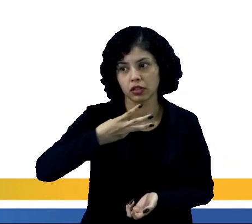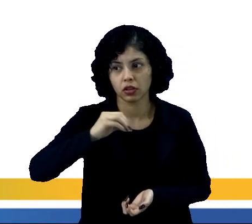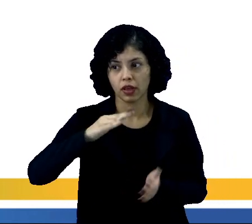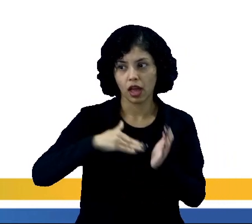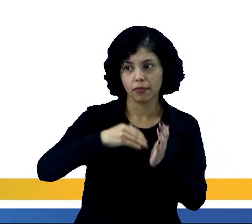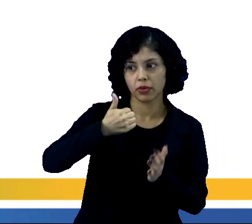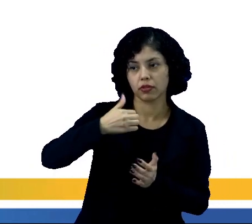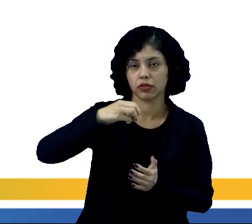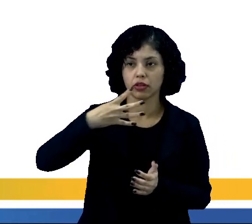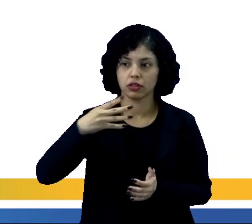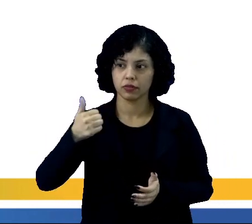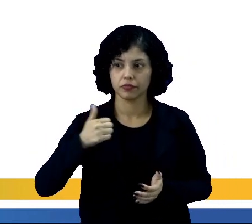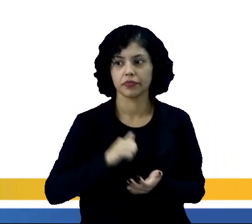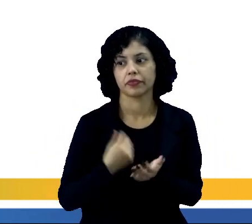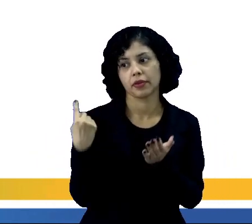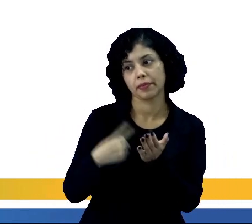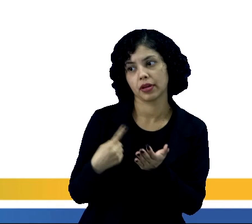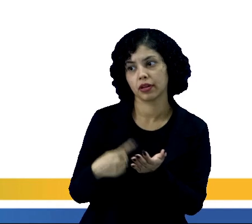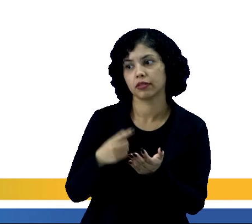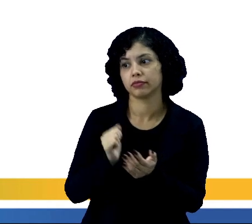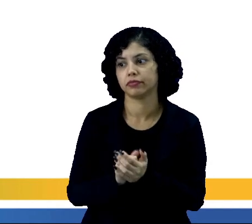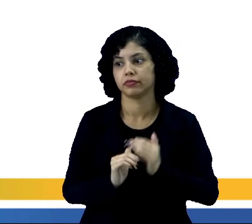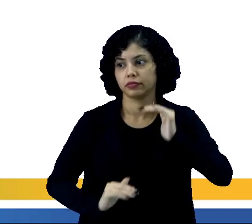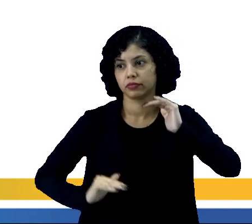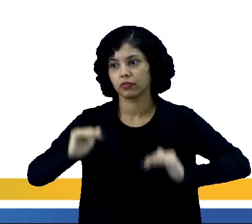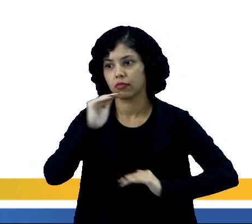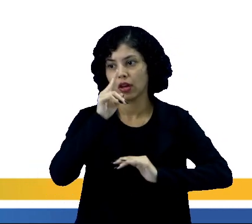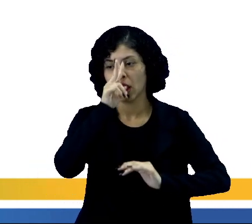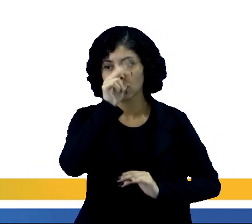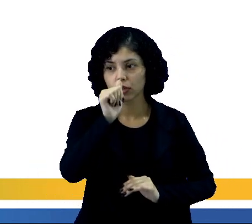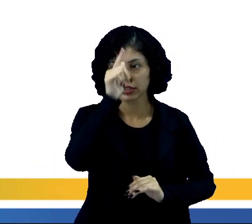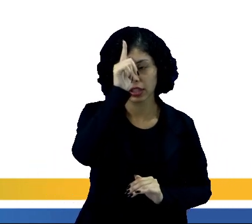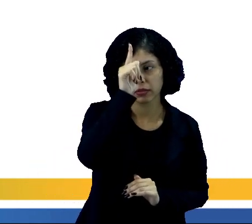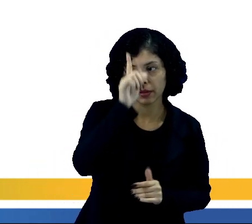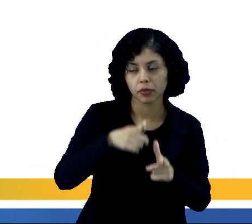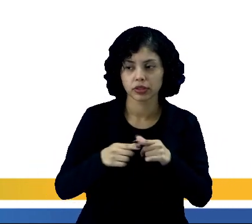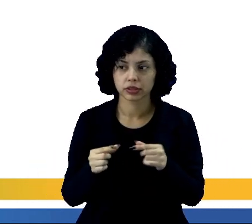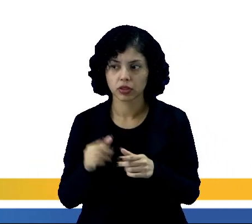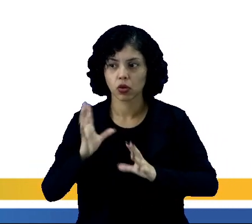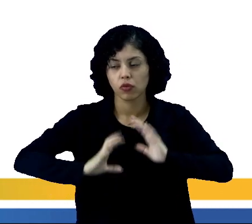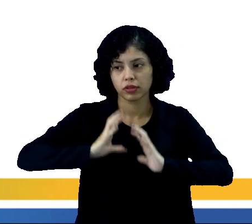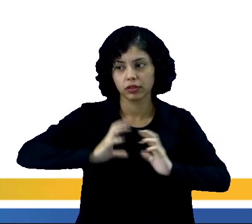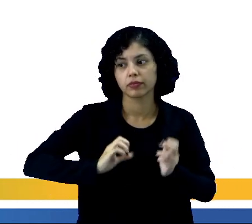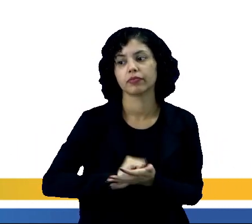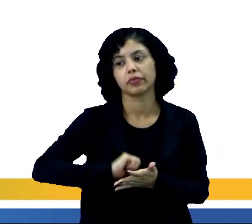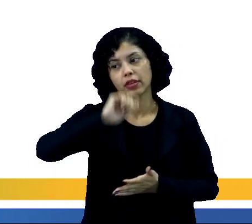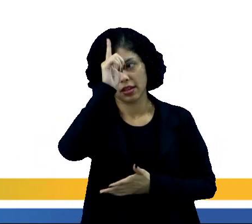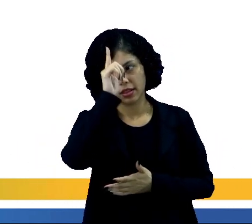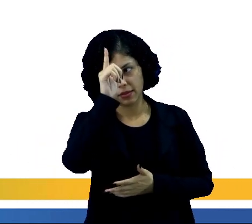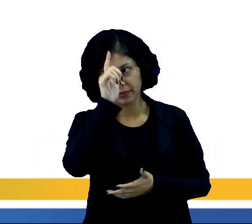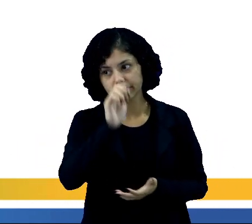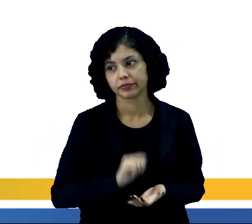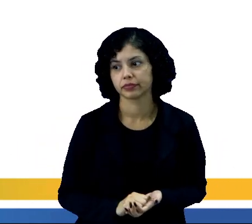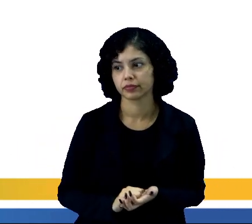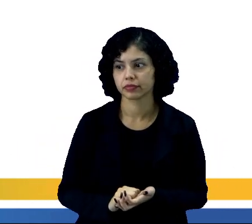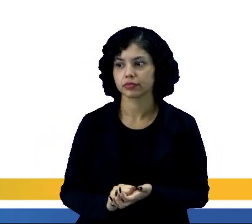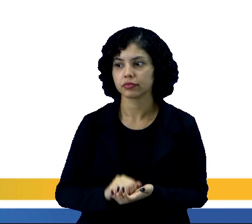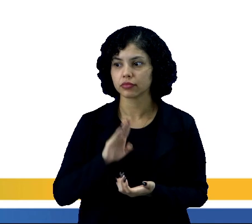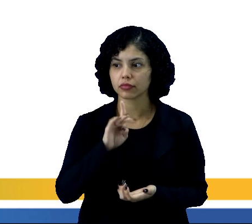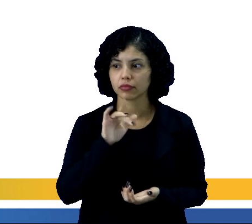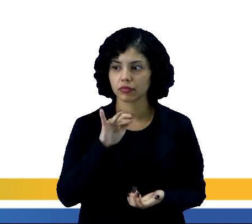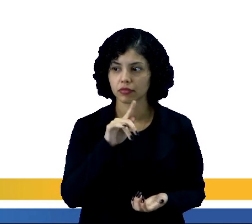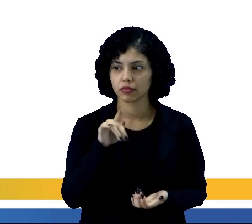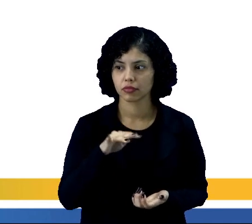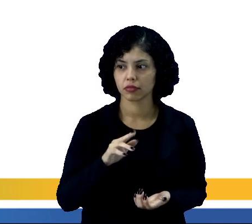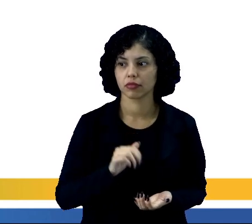1939 a 1941, ela fica marcada pela supremacia das forças alemãs e japonesas no conflito. Os alemães, né,